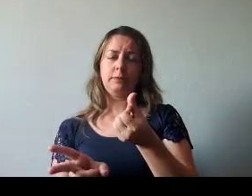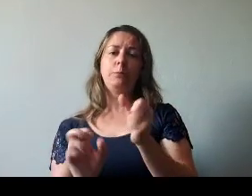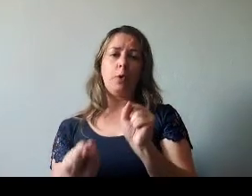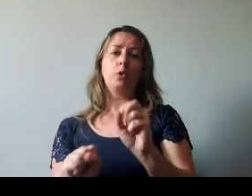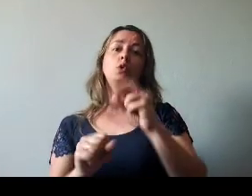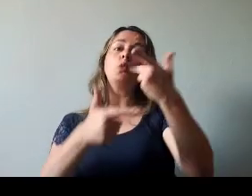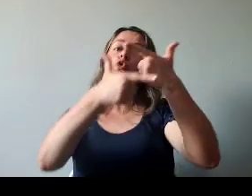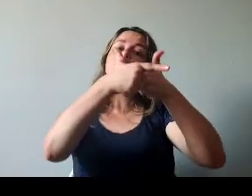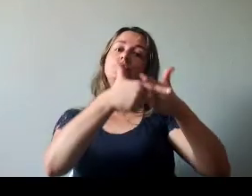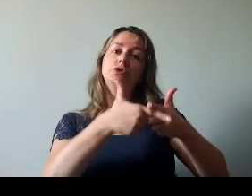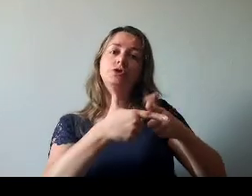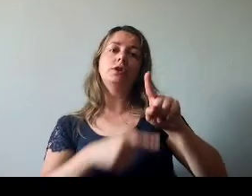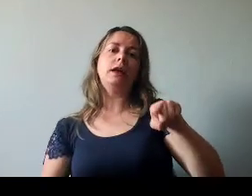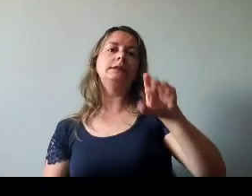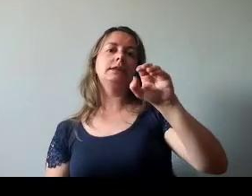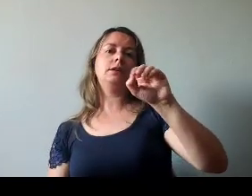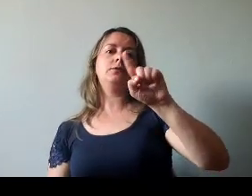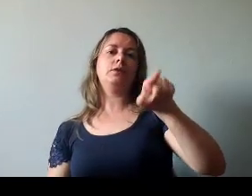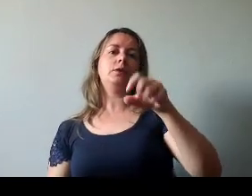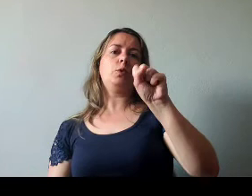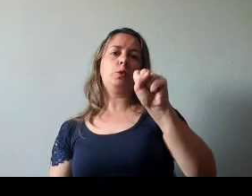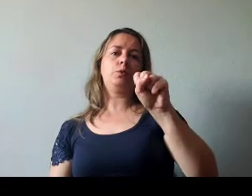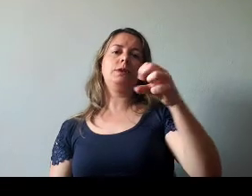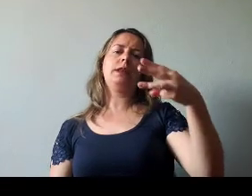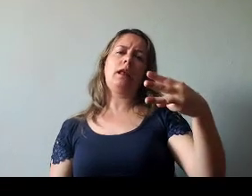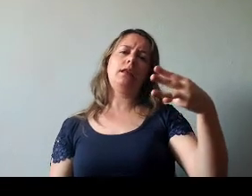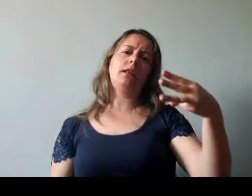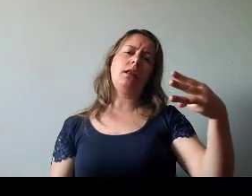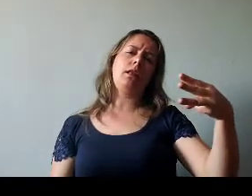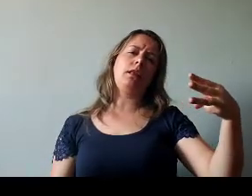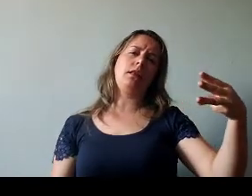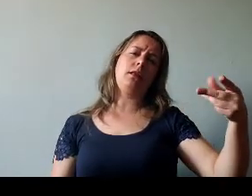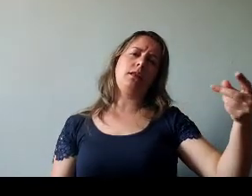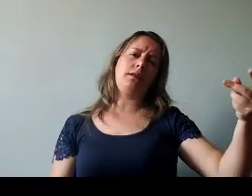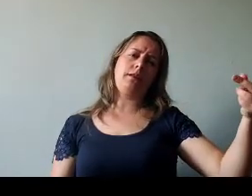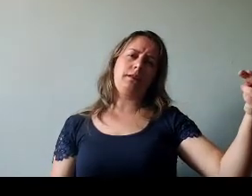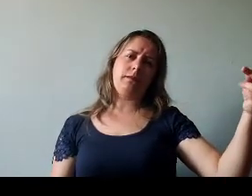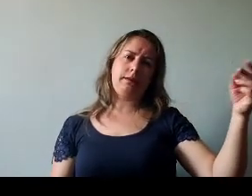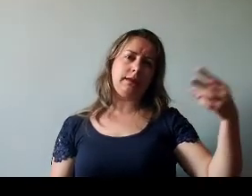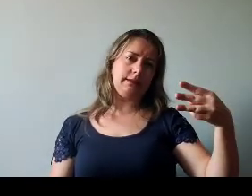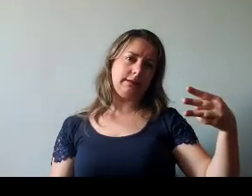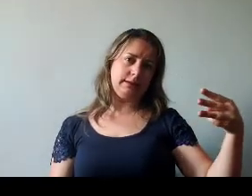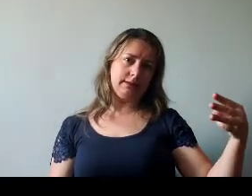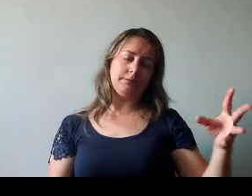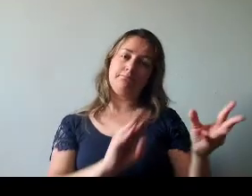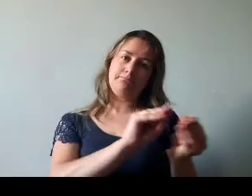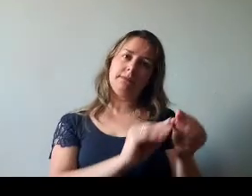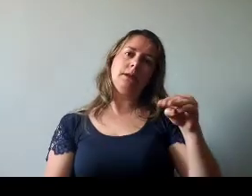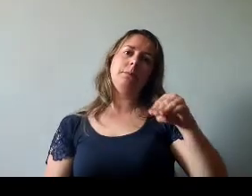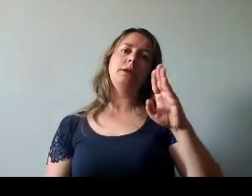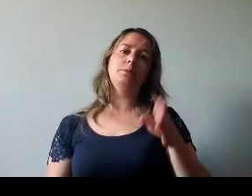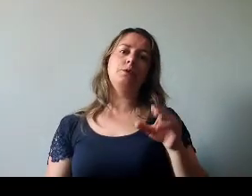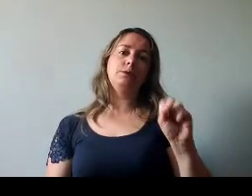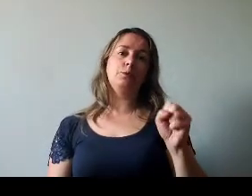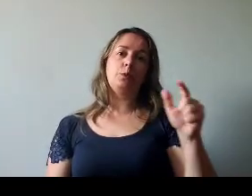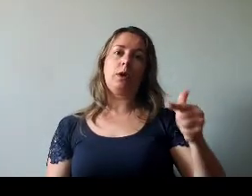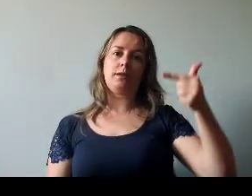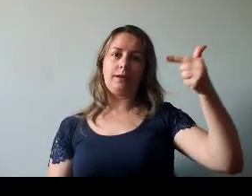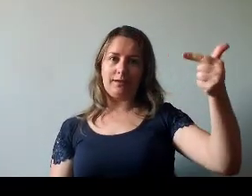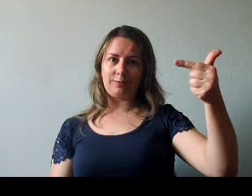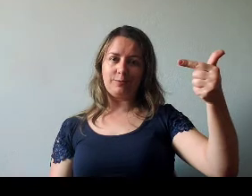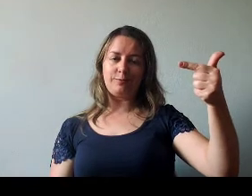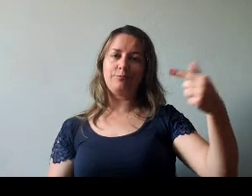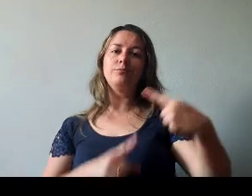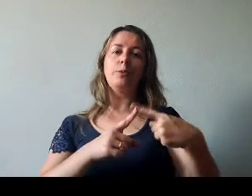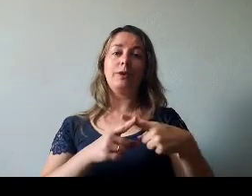dá 0,8333. É uma dízima, na verdade. Metros por segundo quadrado, porque a velocidade estava em metros por